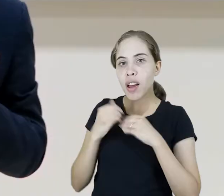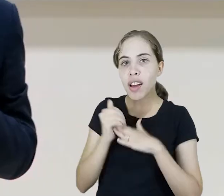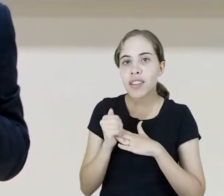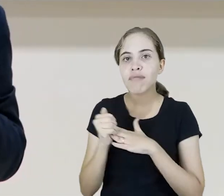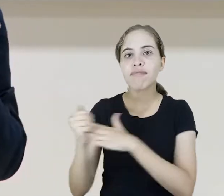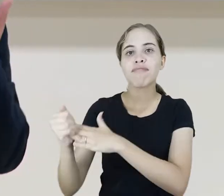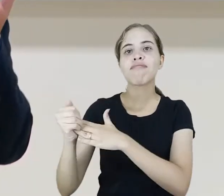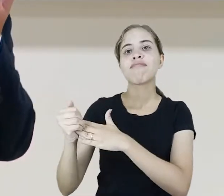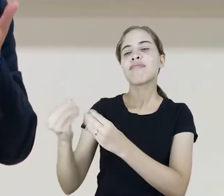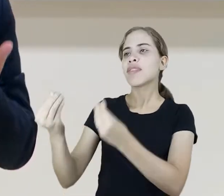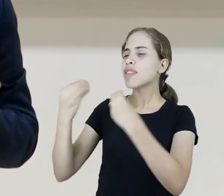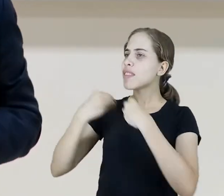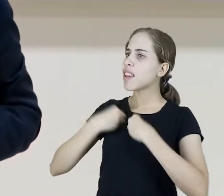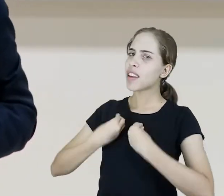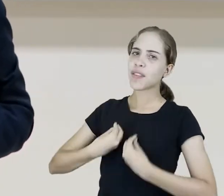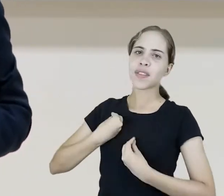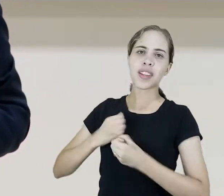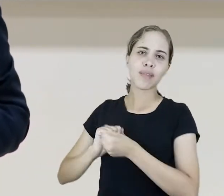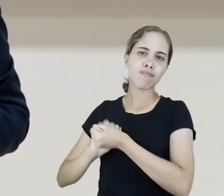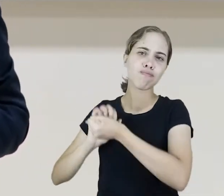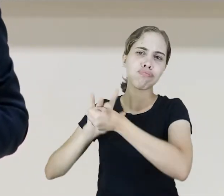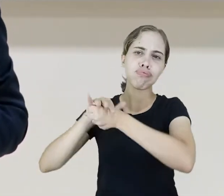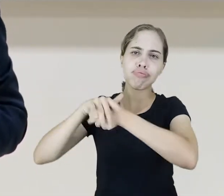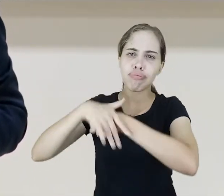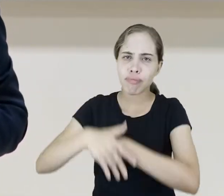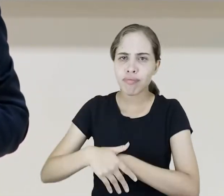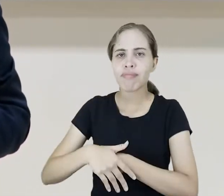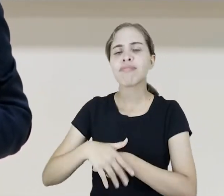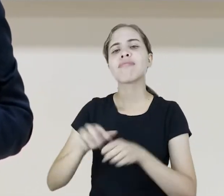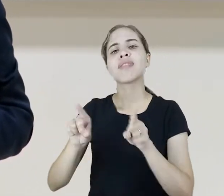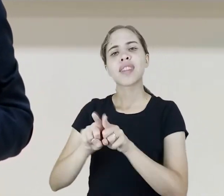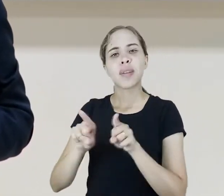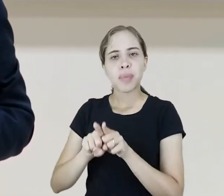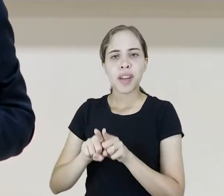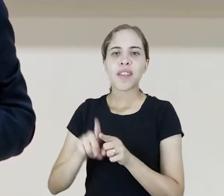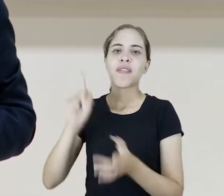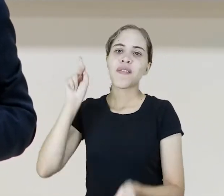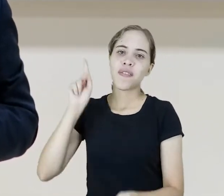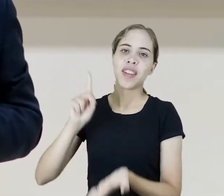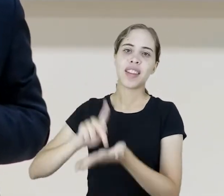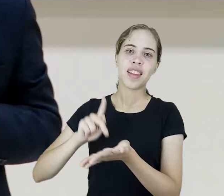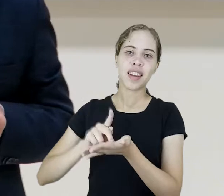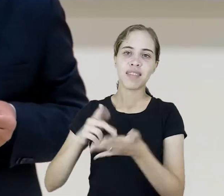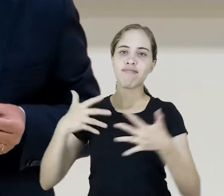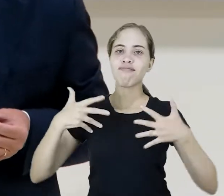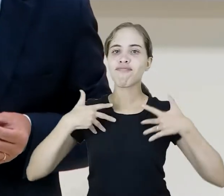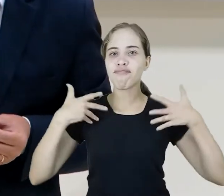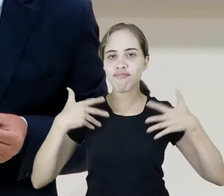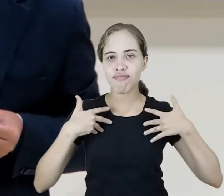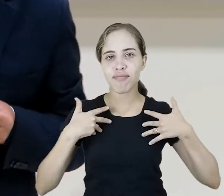em abundância e nos proporciona a verdadeira alegria.